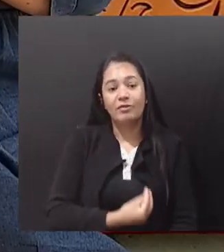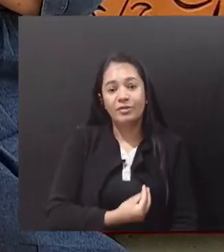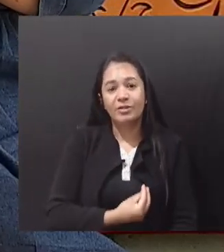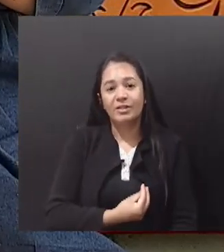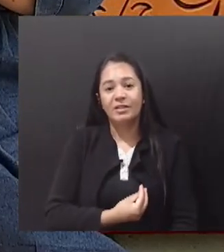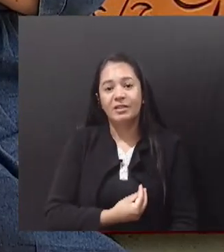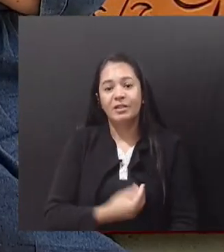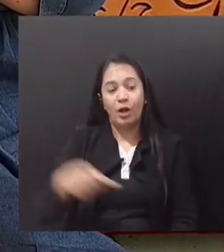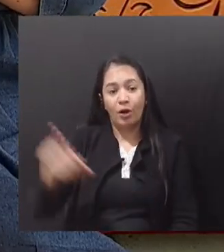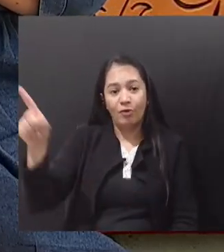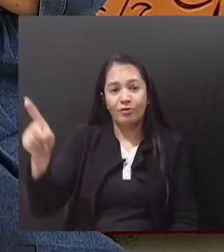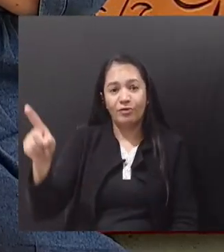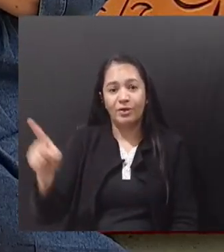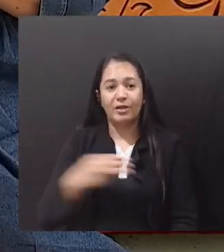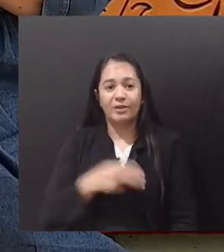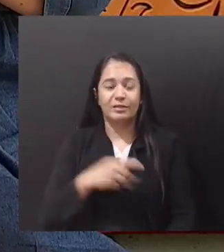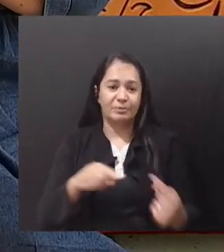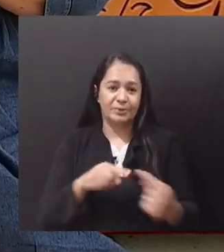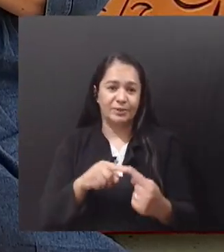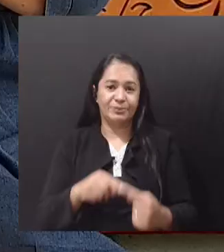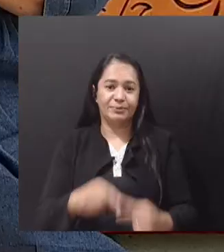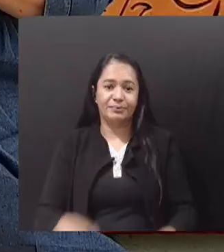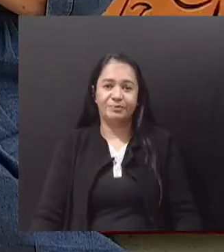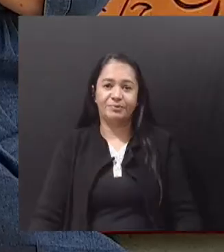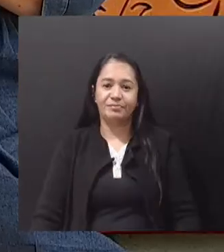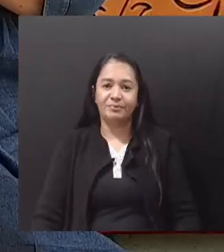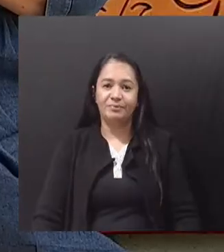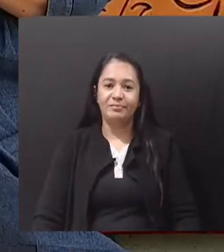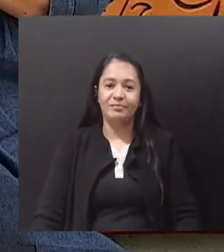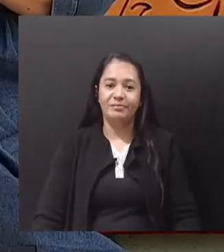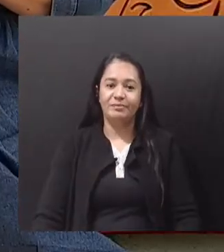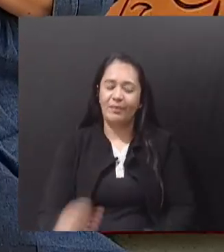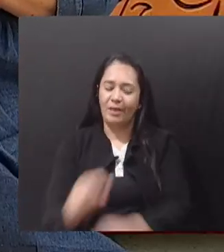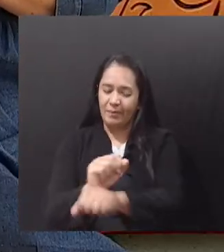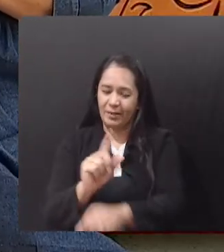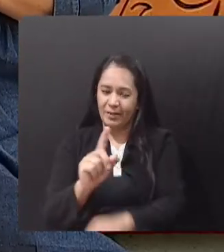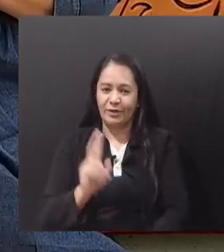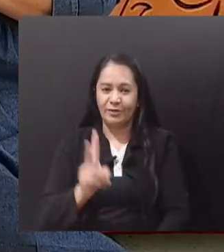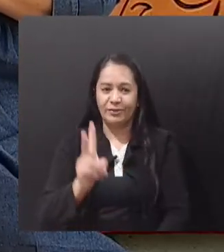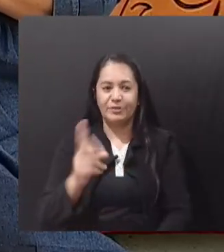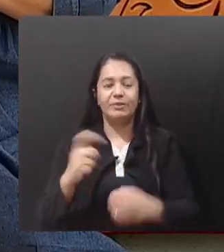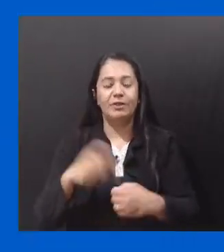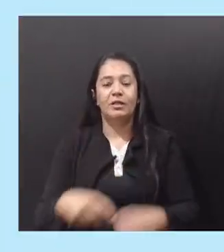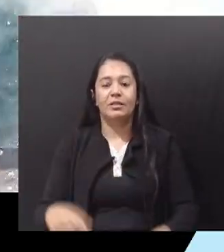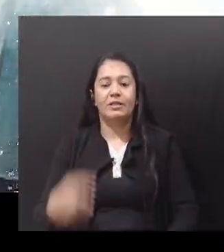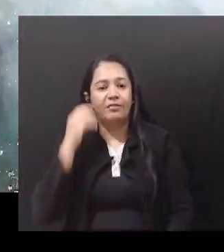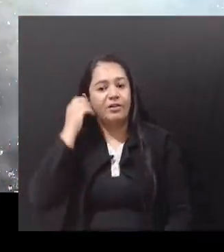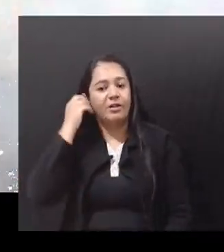foi nessas missões lá na África. Não saia daí que o Mãos Solidárias volta já já.